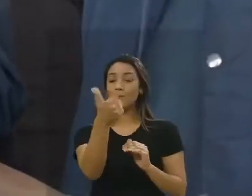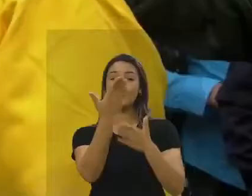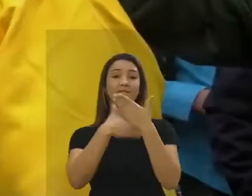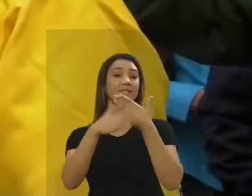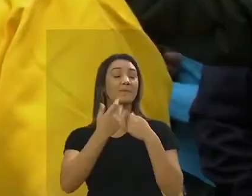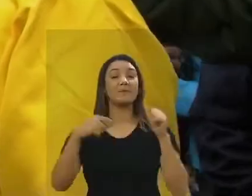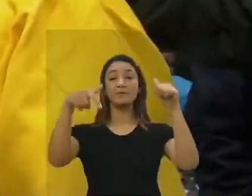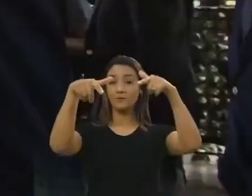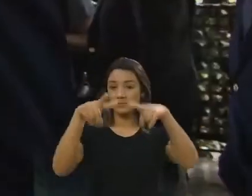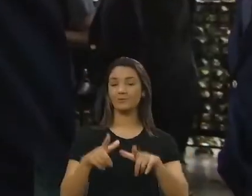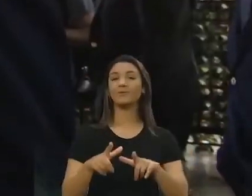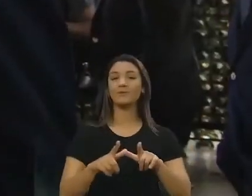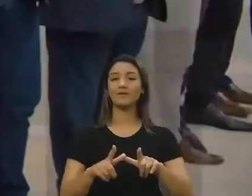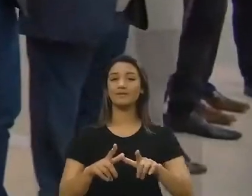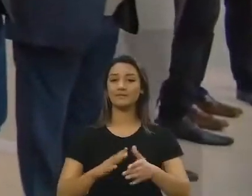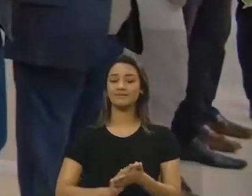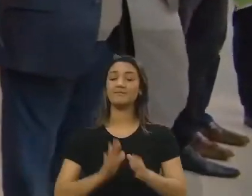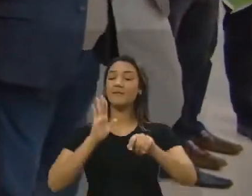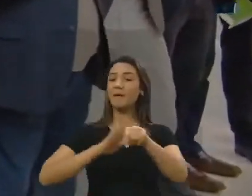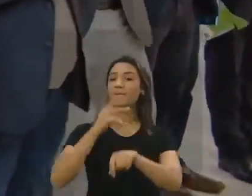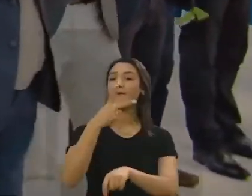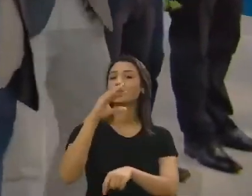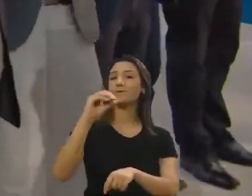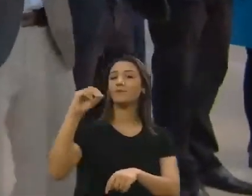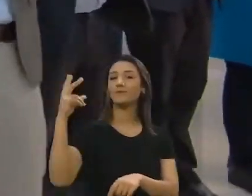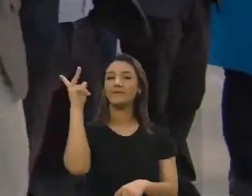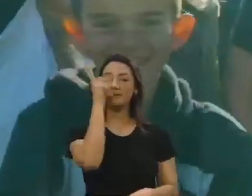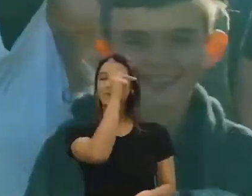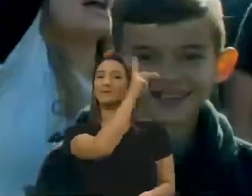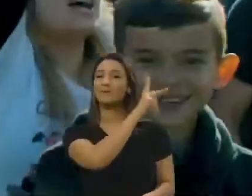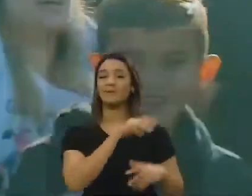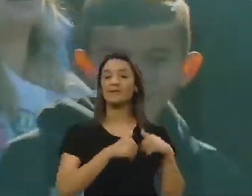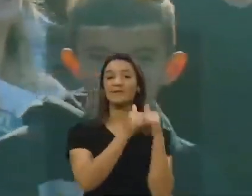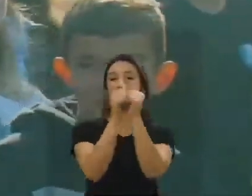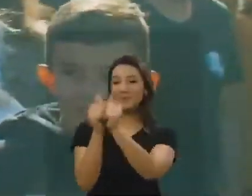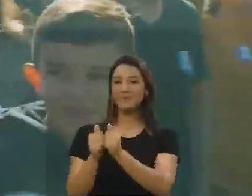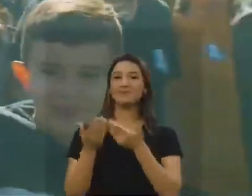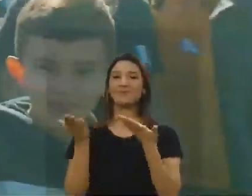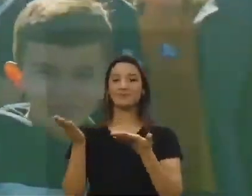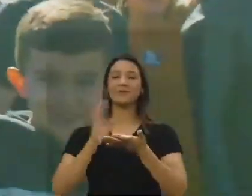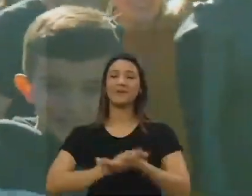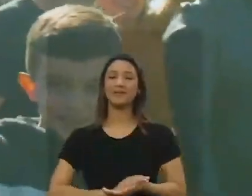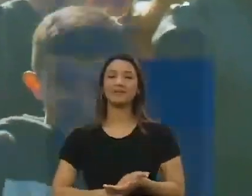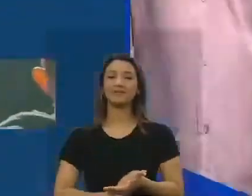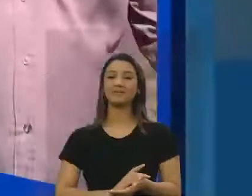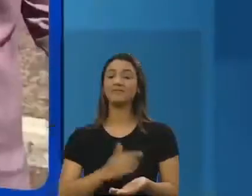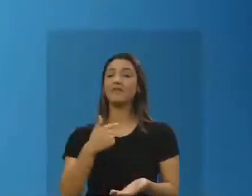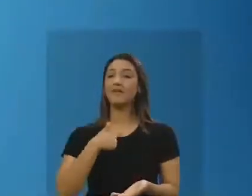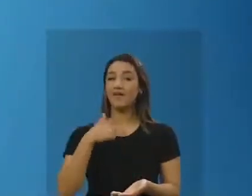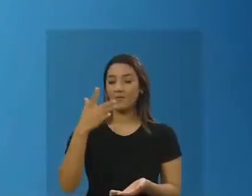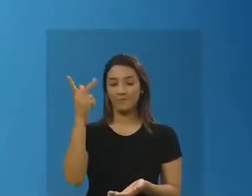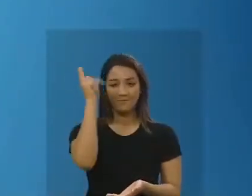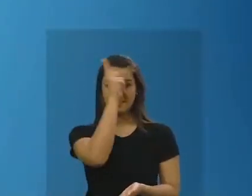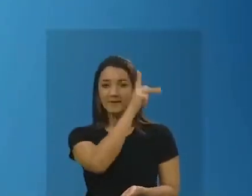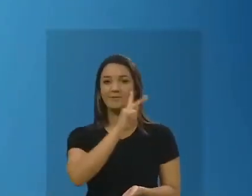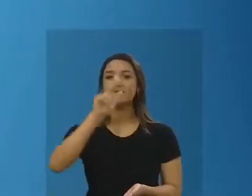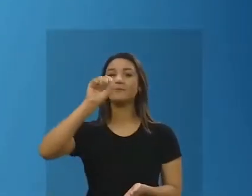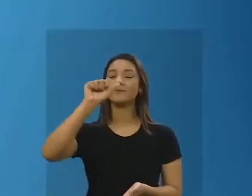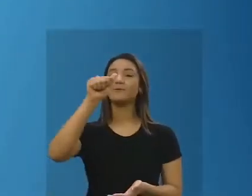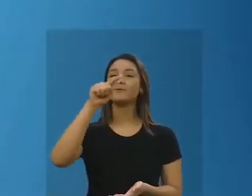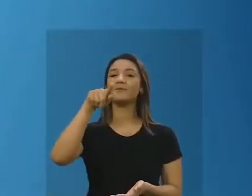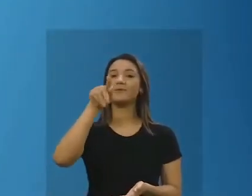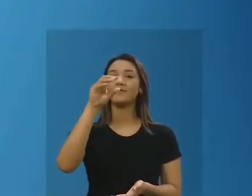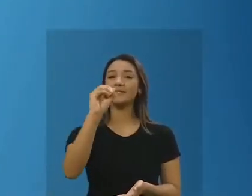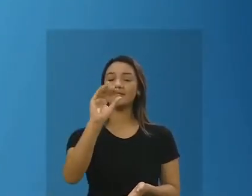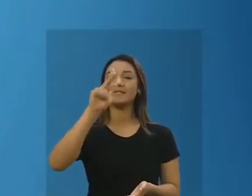11 está por todas as partes. Mais de 200 prefeitos fazem parte do exército do RAIS. Sou Eduardo Bonotto, prefeito de